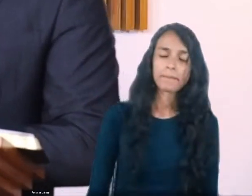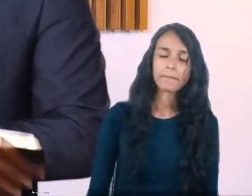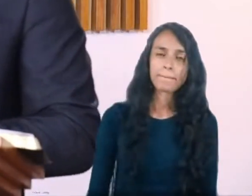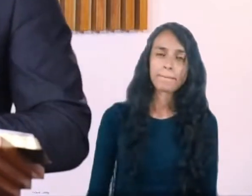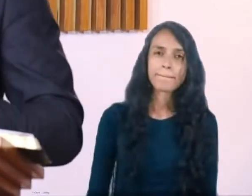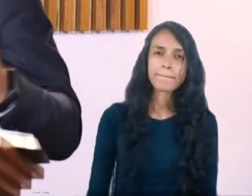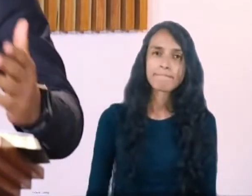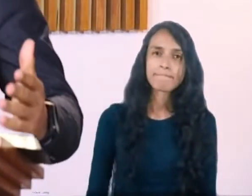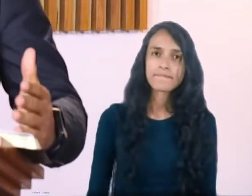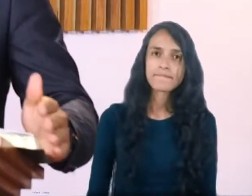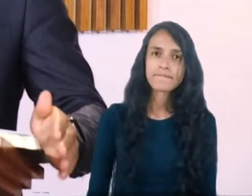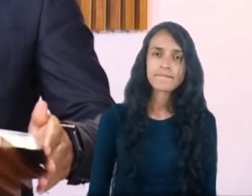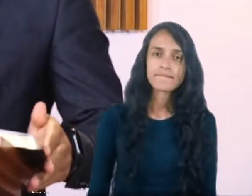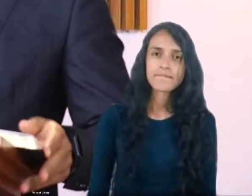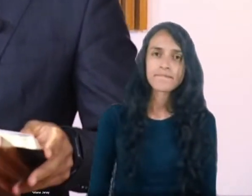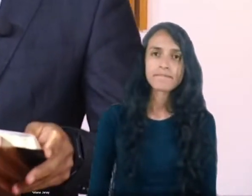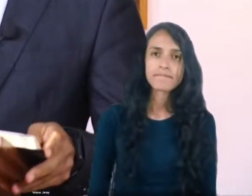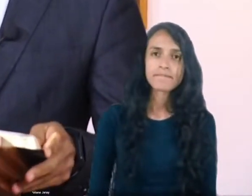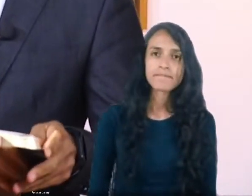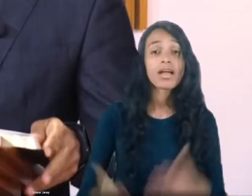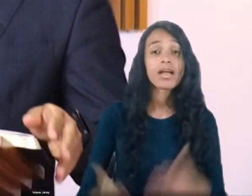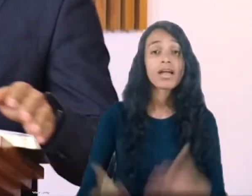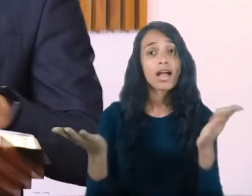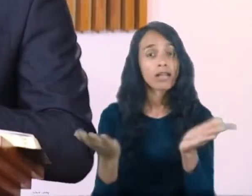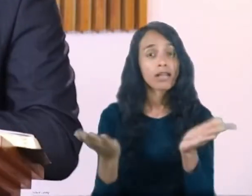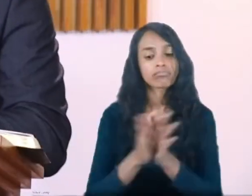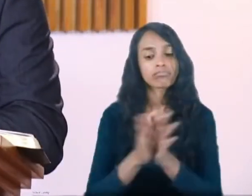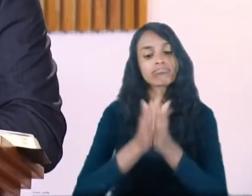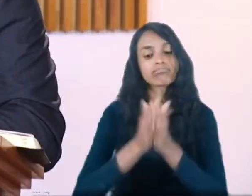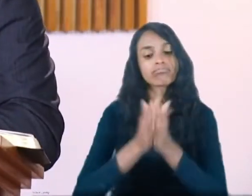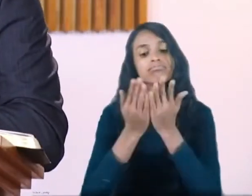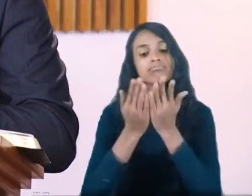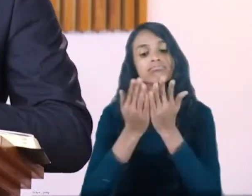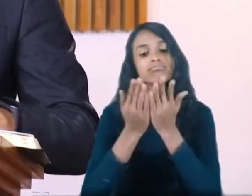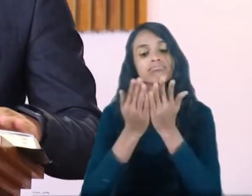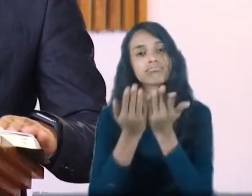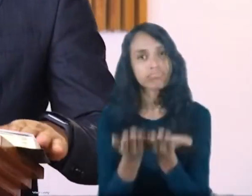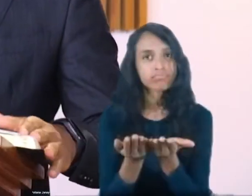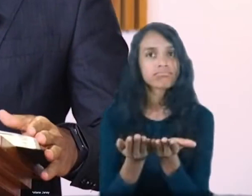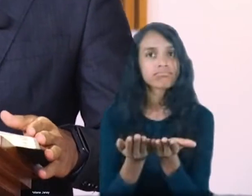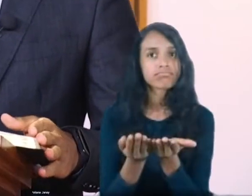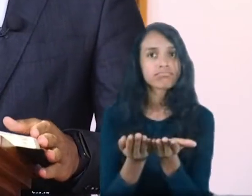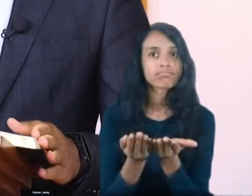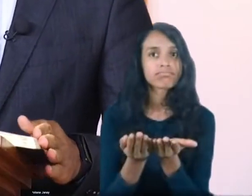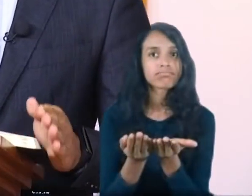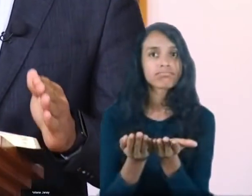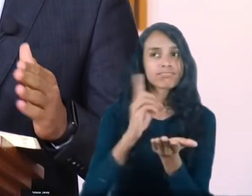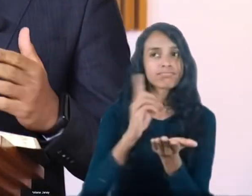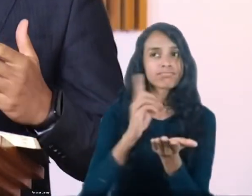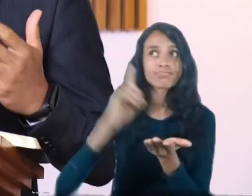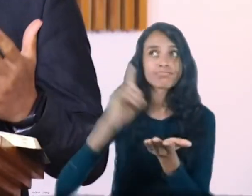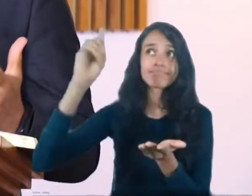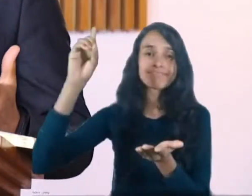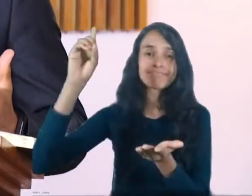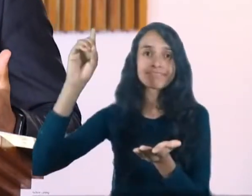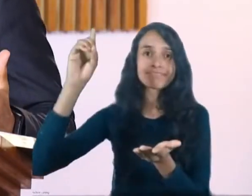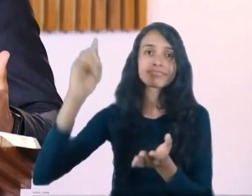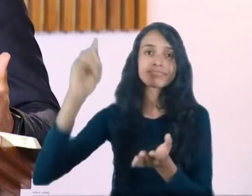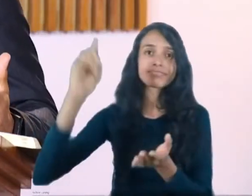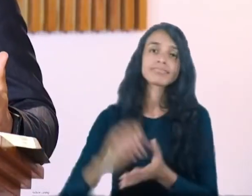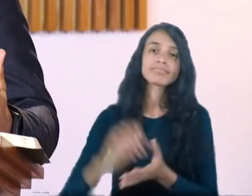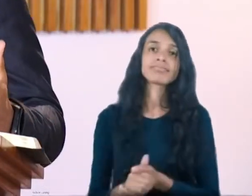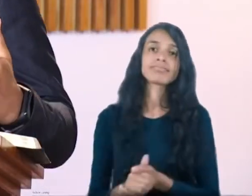Vamos abrir a palavra de Deus nessa noite e vamos